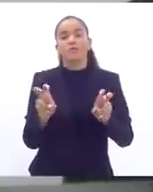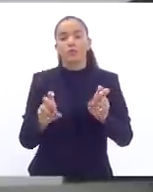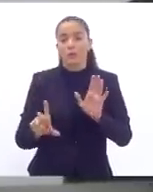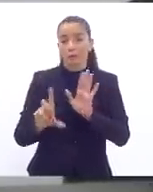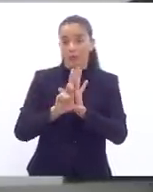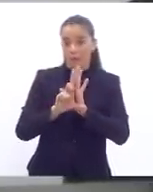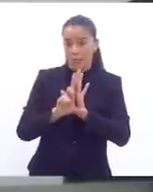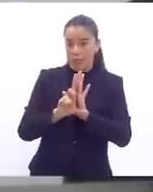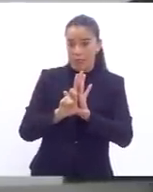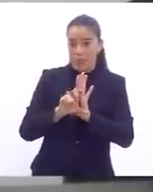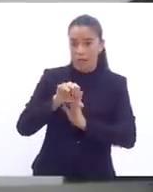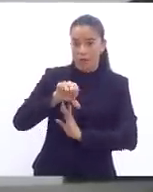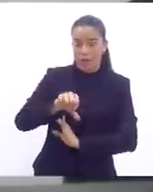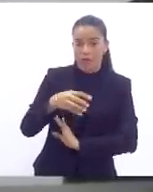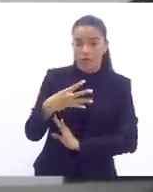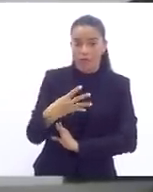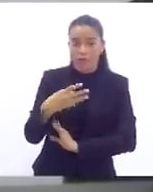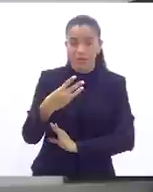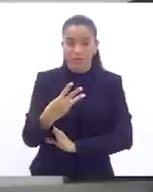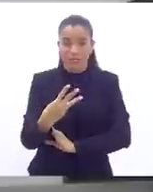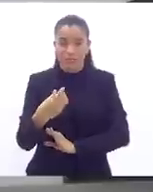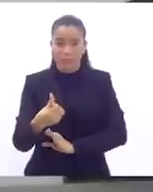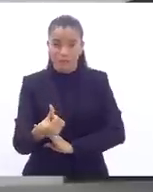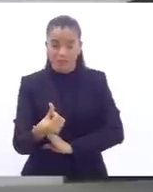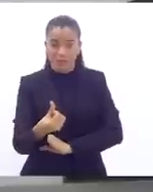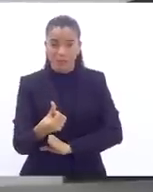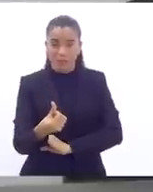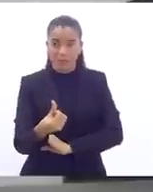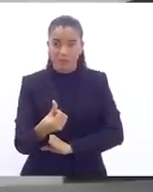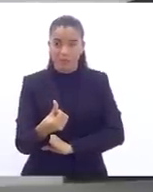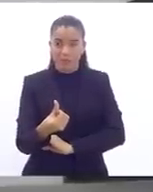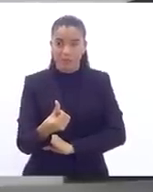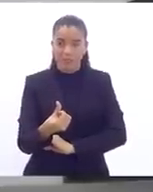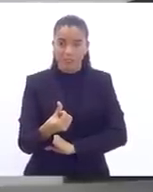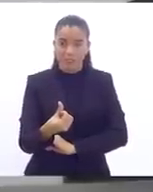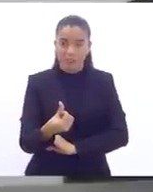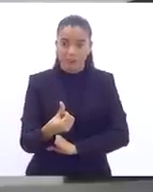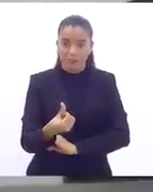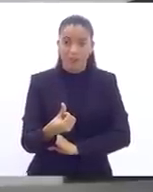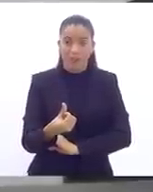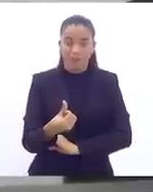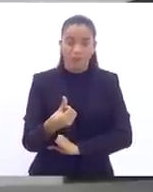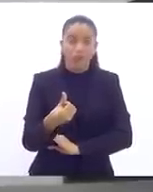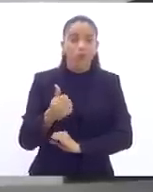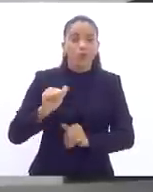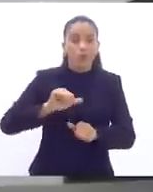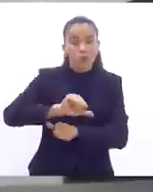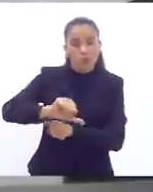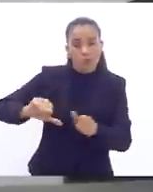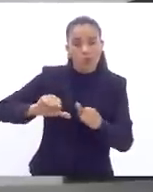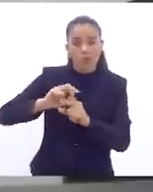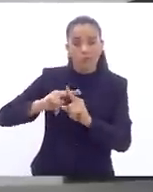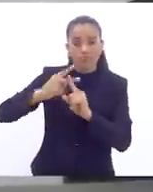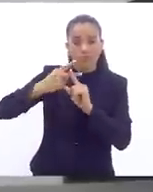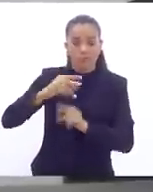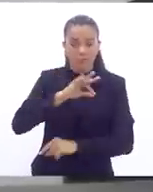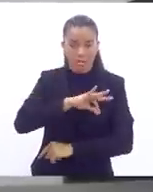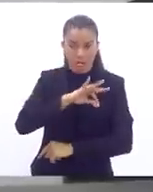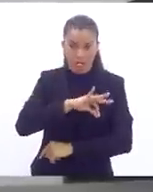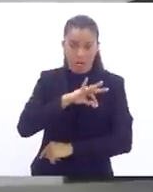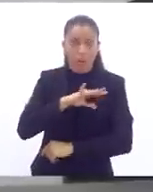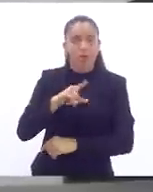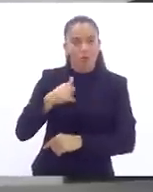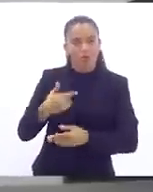a Lei 943 que foi do reajuste salarial eu vou levar a sua